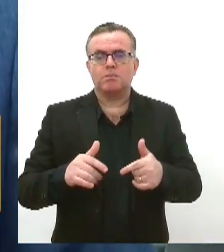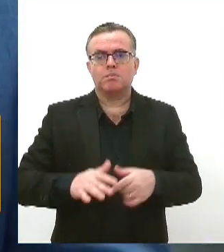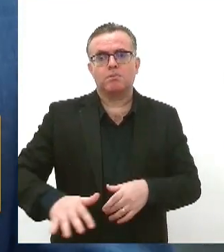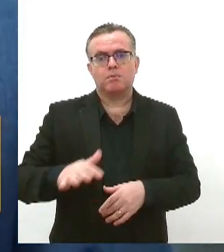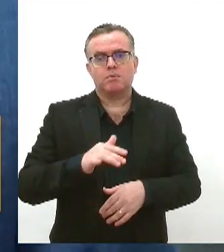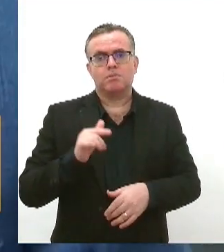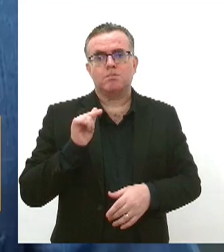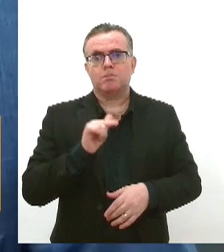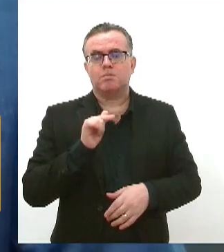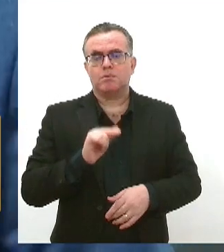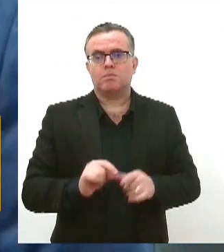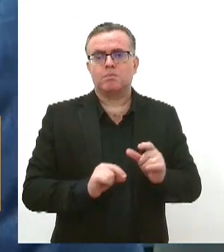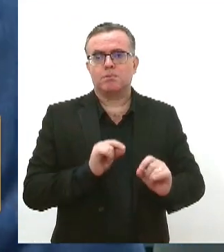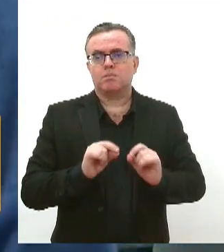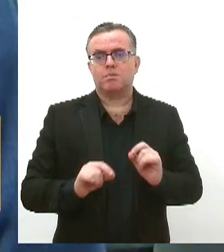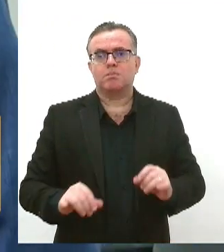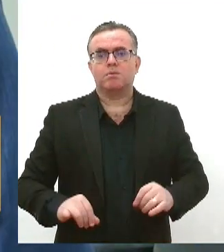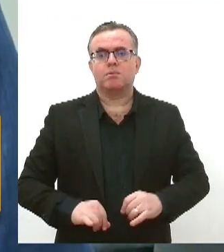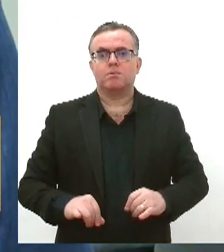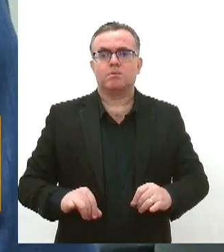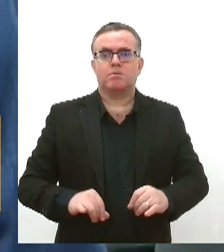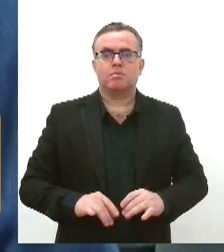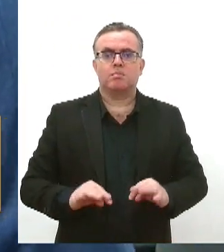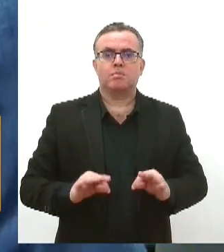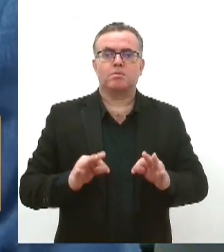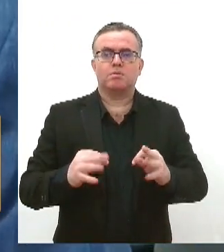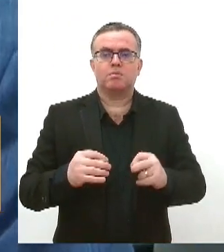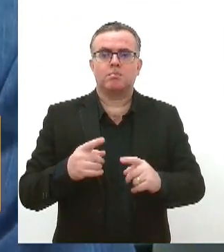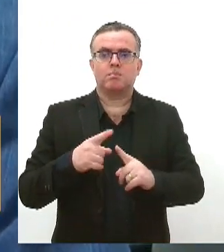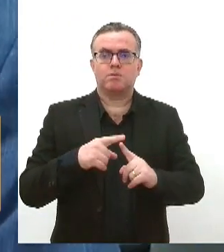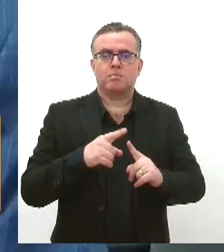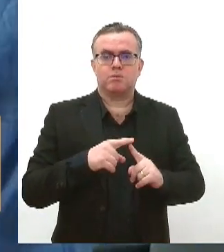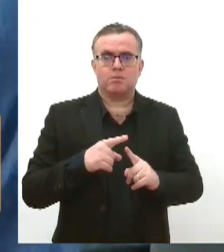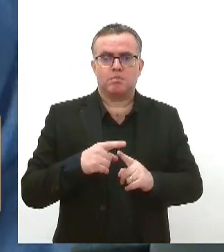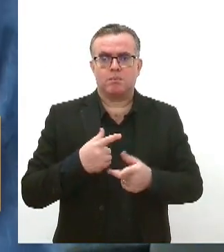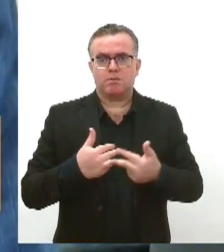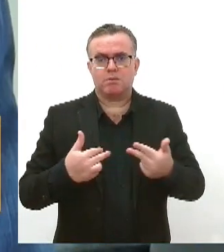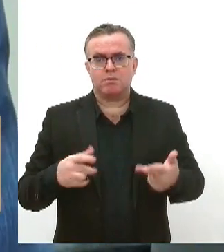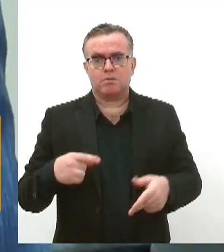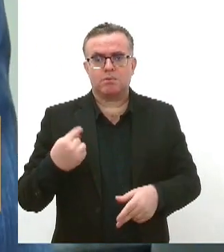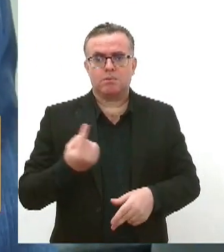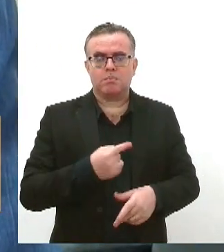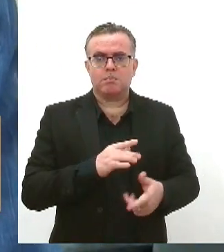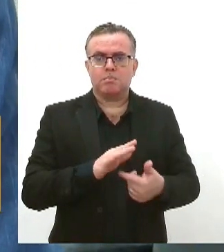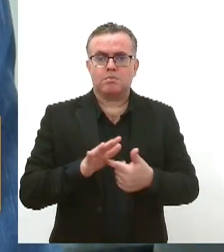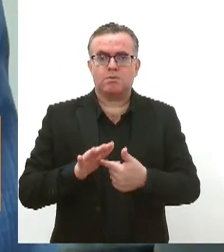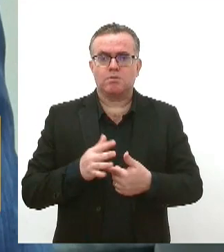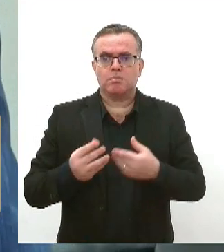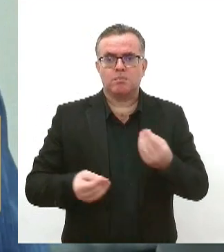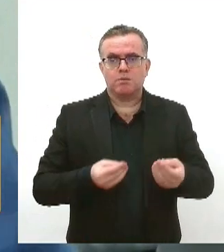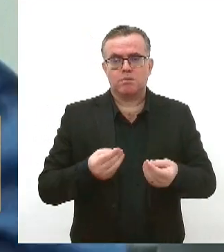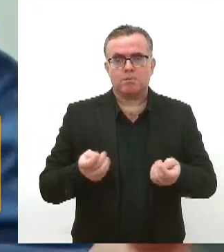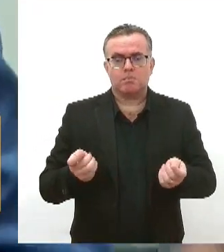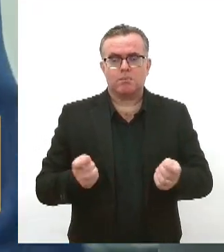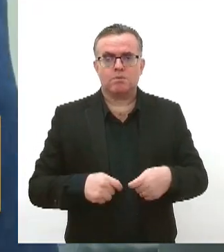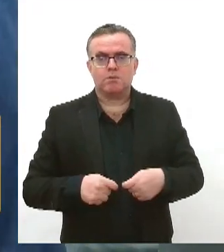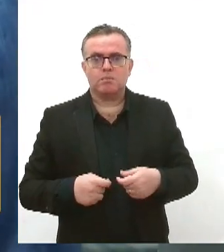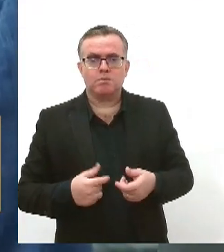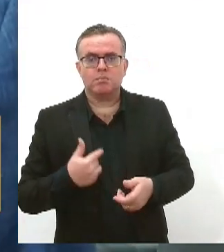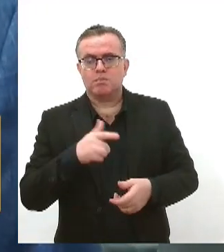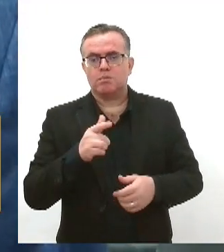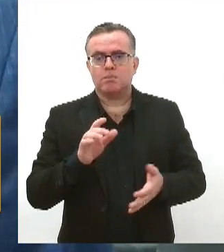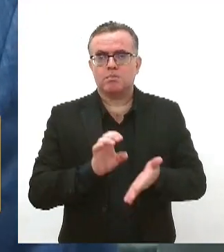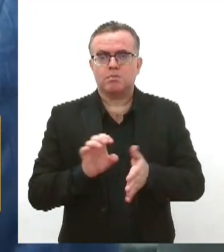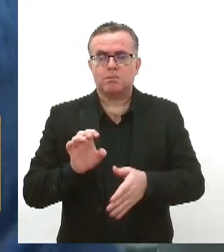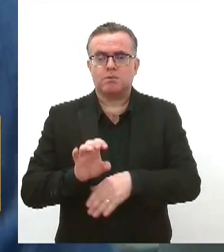ele sofrerá com todo tipo de aquisição. Então a gente vai pagar uma diferença de imposto maior do que outros estados do Nordeste, principalmente do que outros